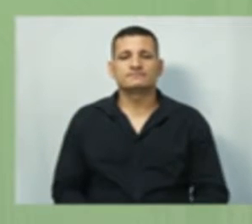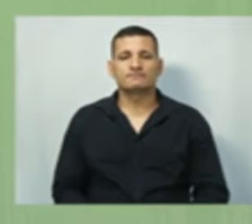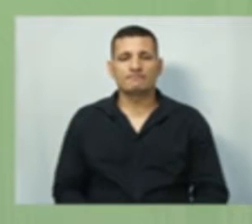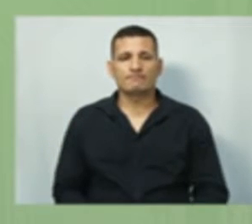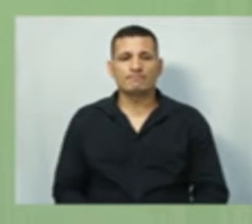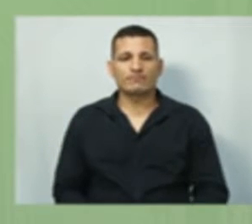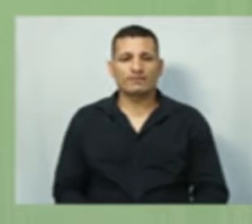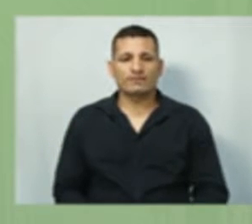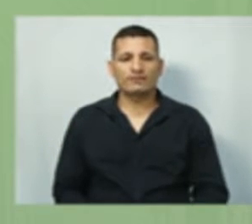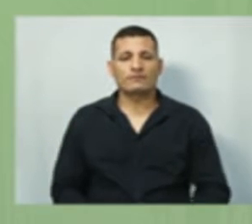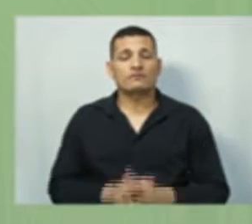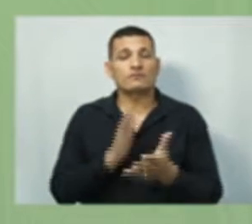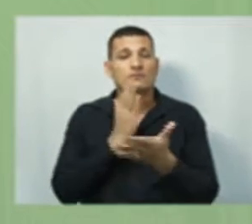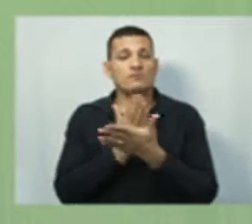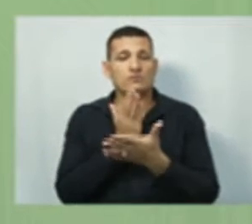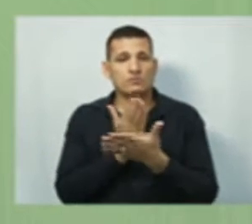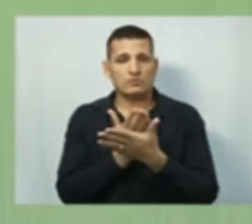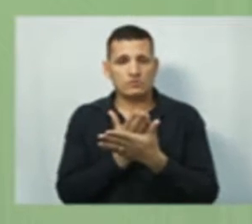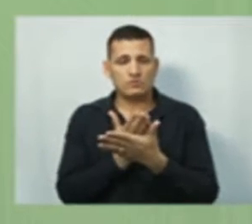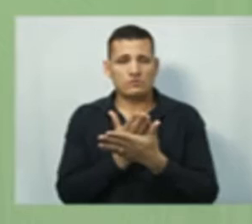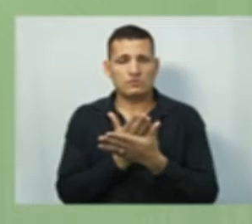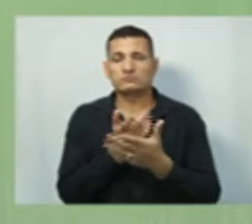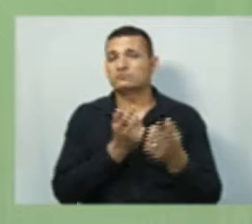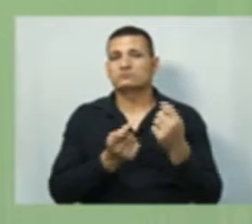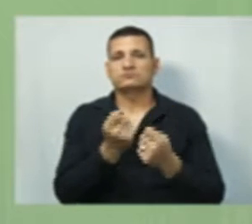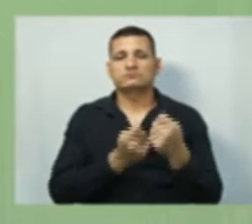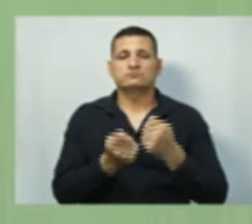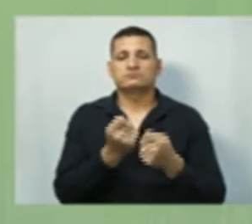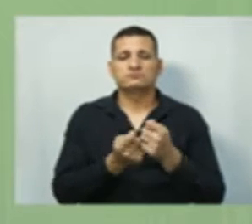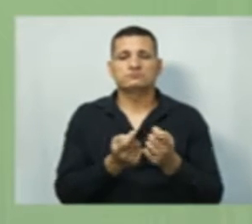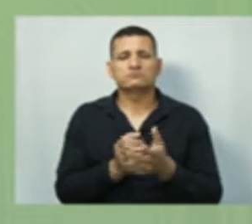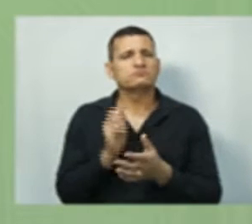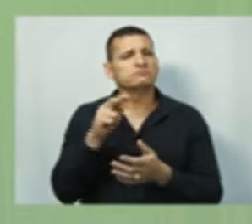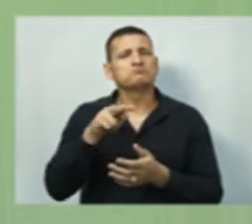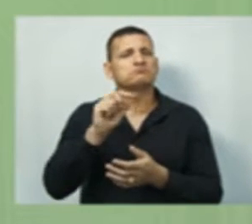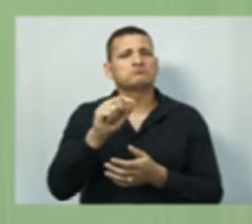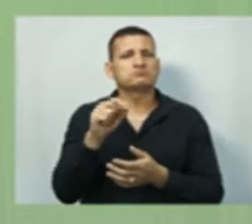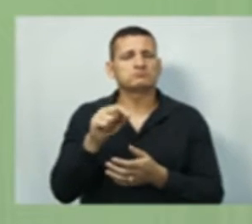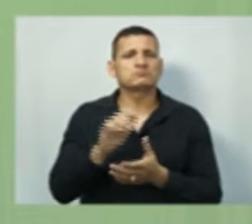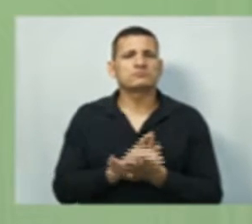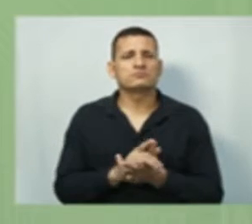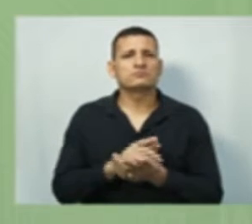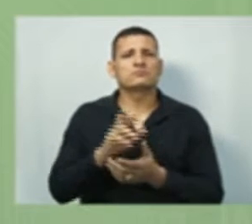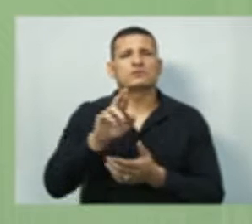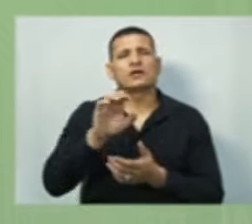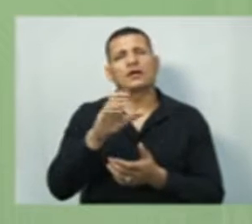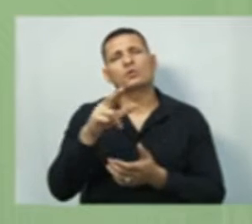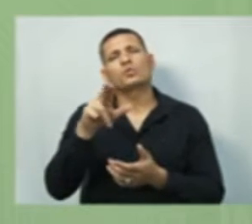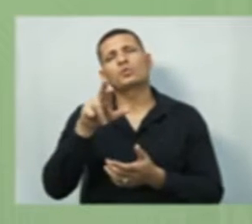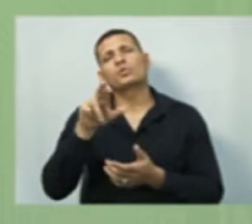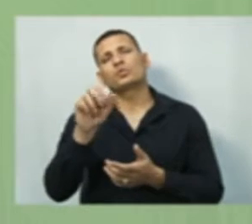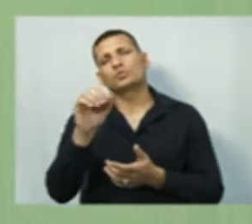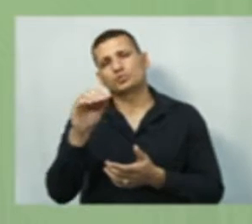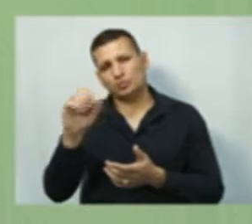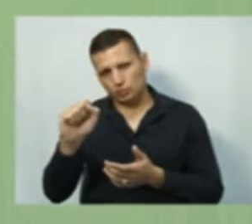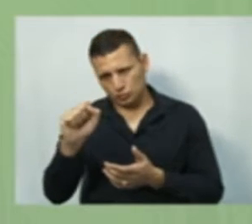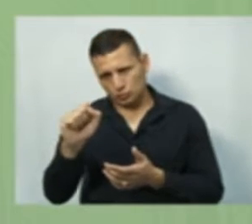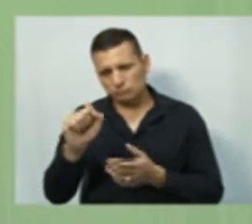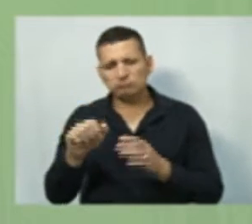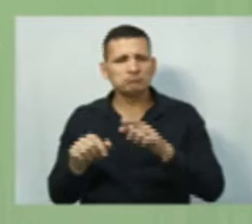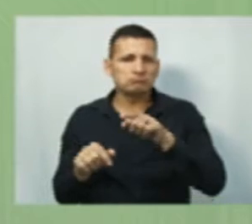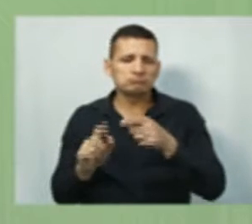E o estudo da economia, nós vemos que os recursos produtivos, que são a energia, as máquinas e